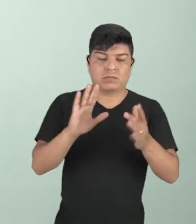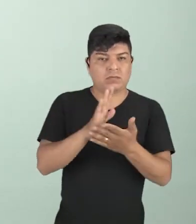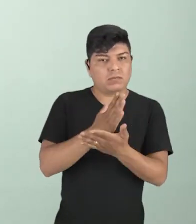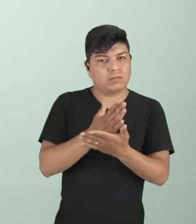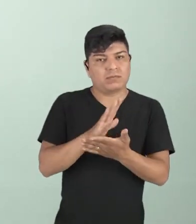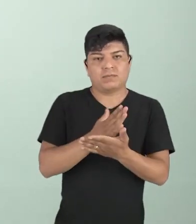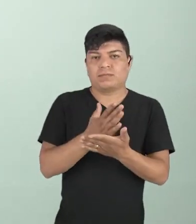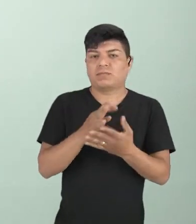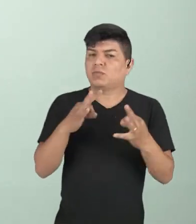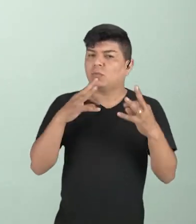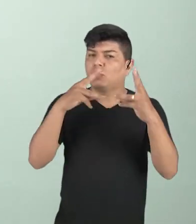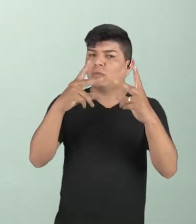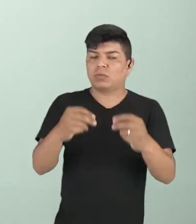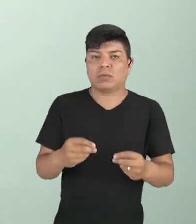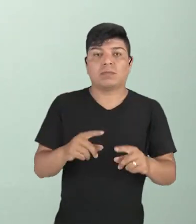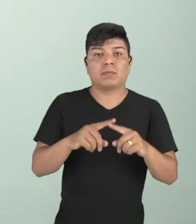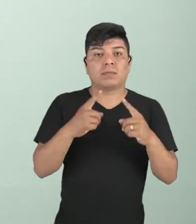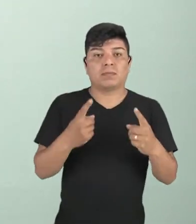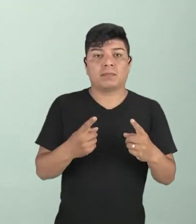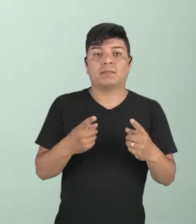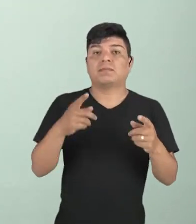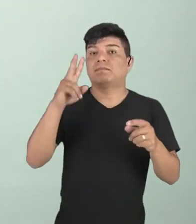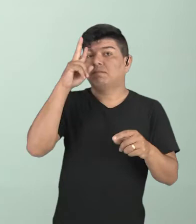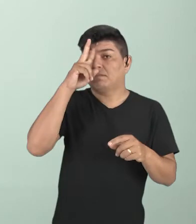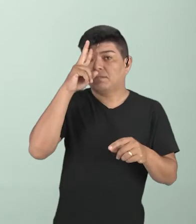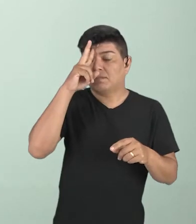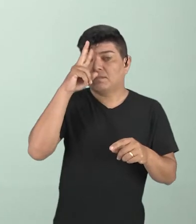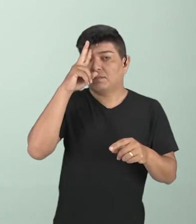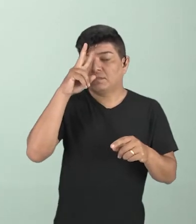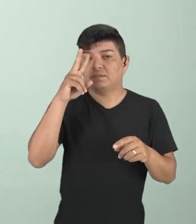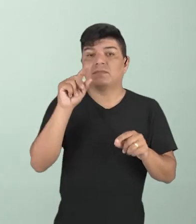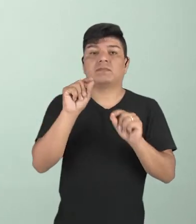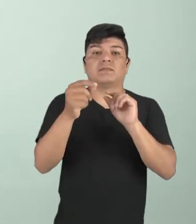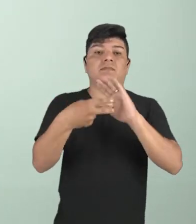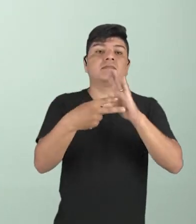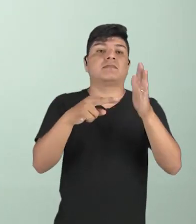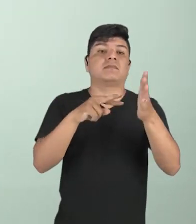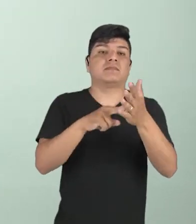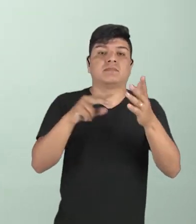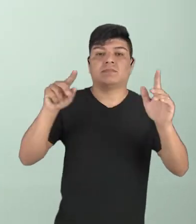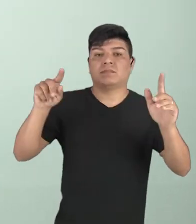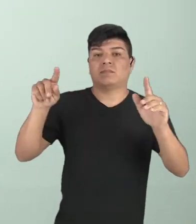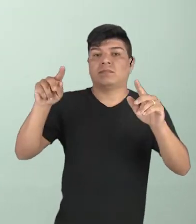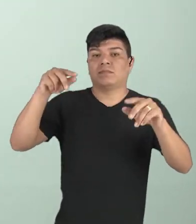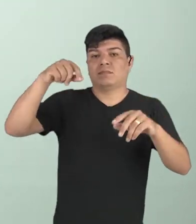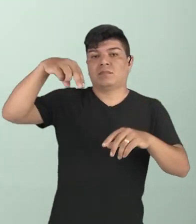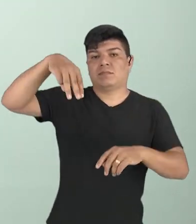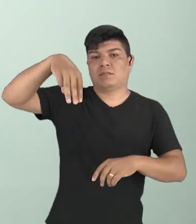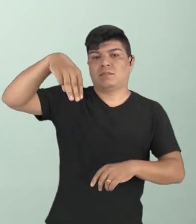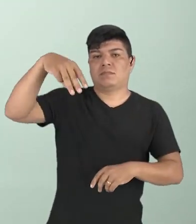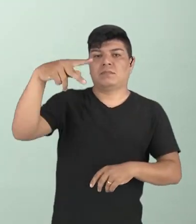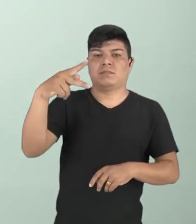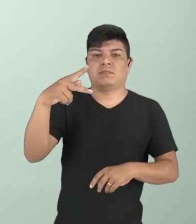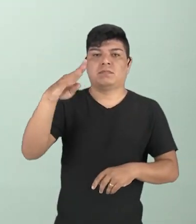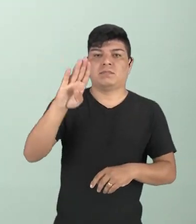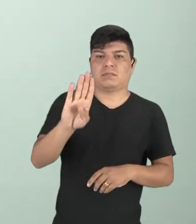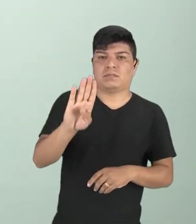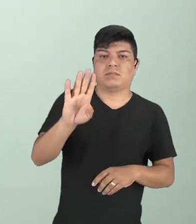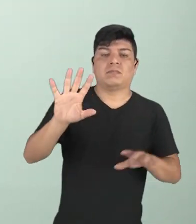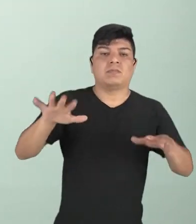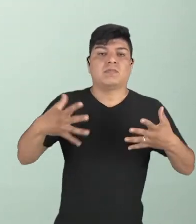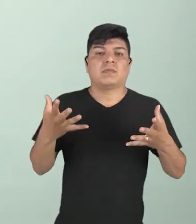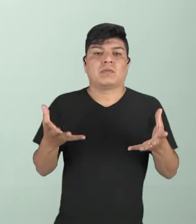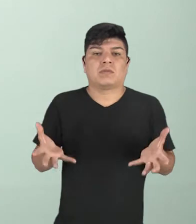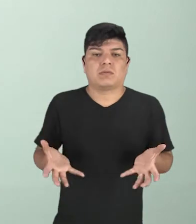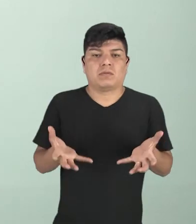a gente não vai ter como estudar sobre isso, mas eu quero que você lembre então o que é a música popular brasileira e quais são as influências